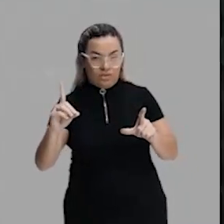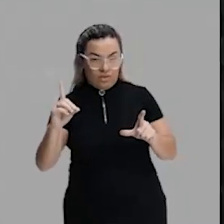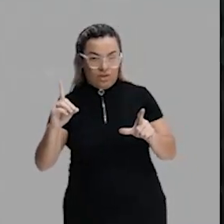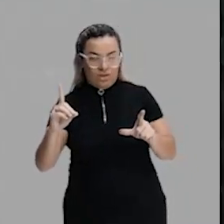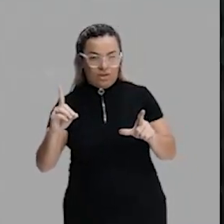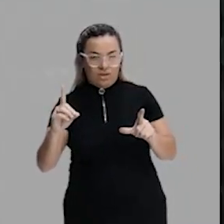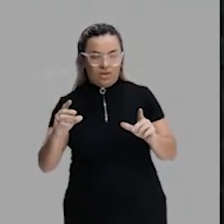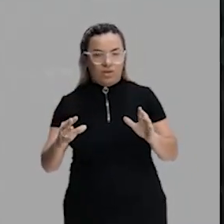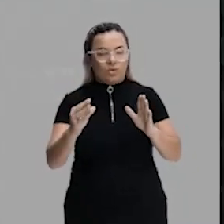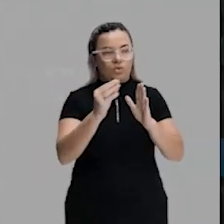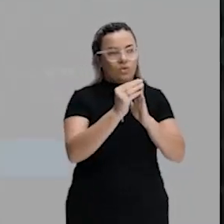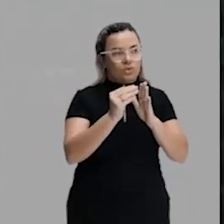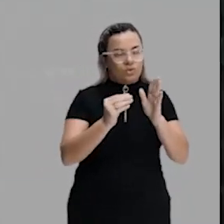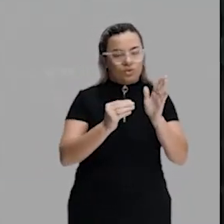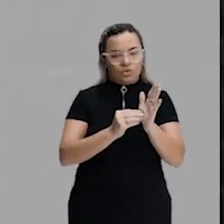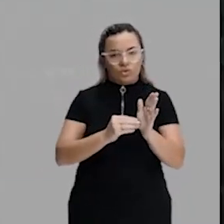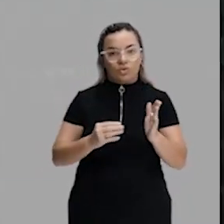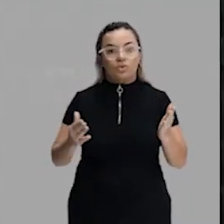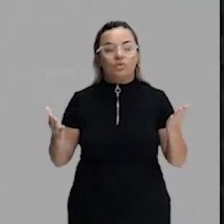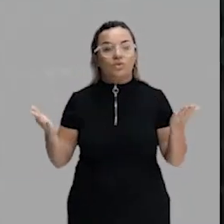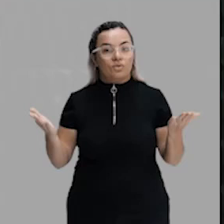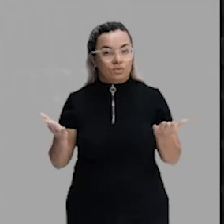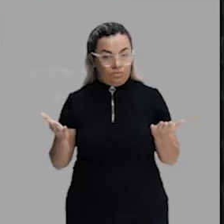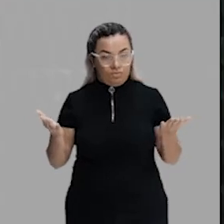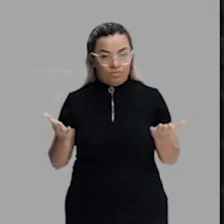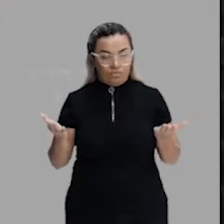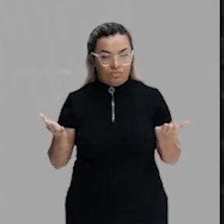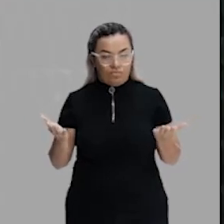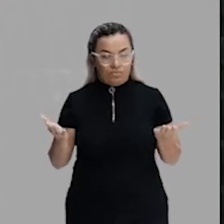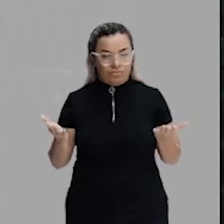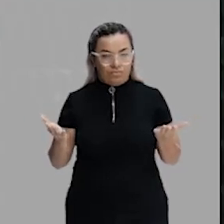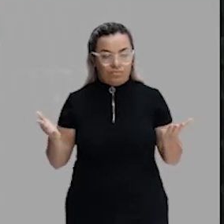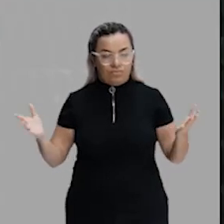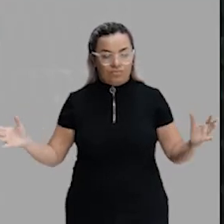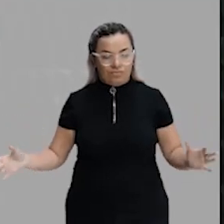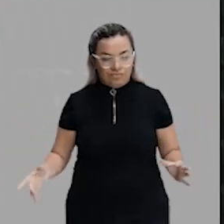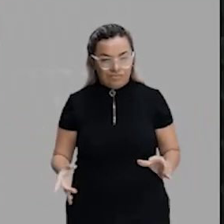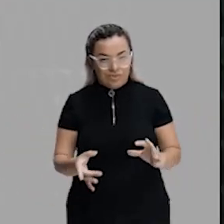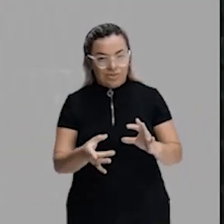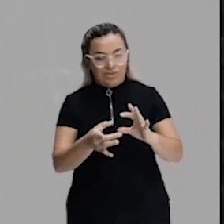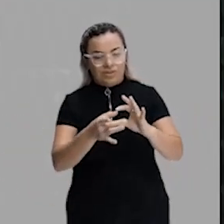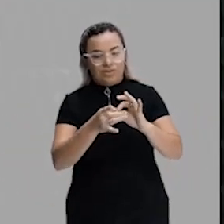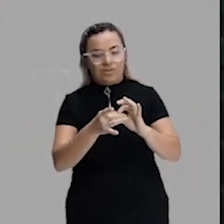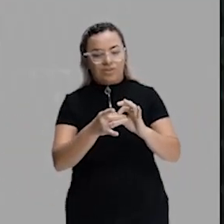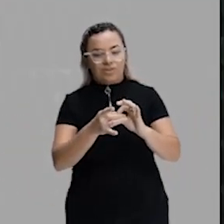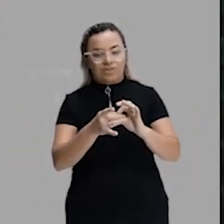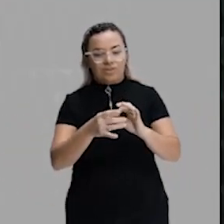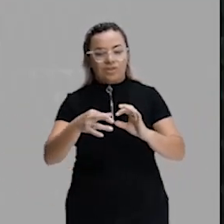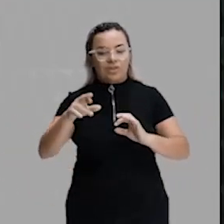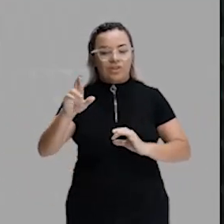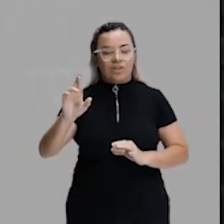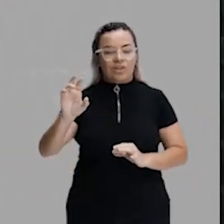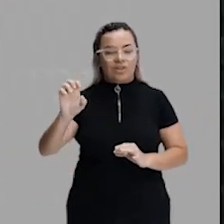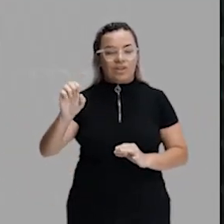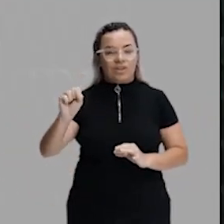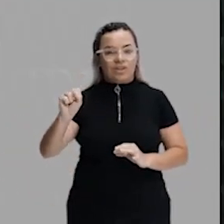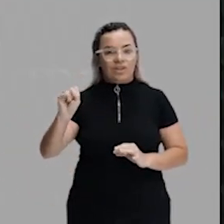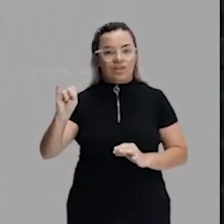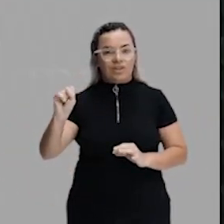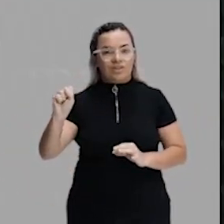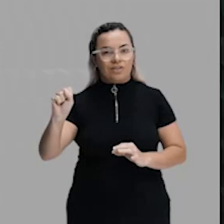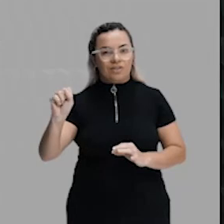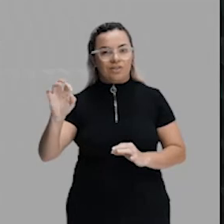aula de hoje, olha só, aula de hoje, associação de resistores. Então